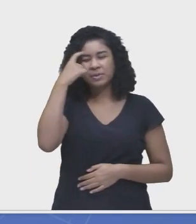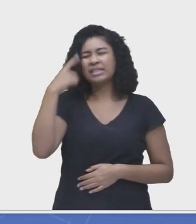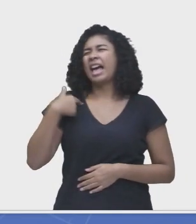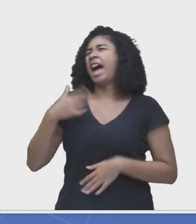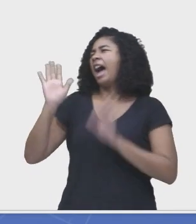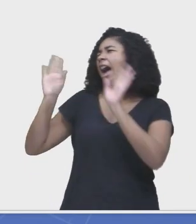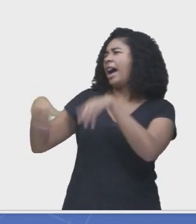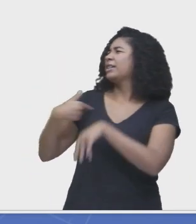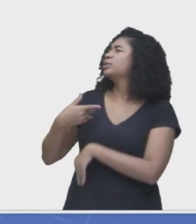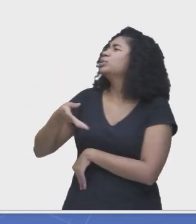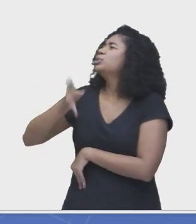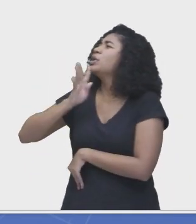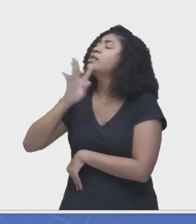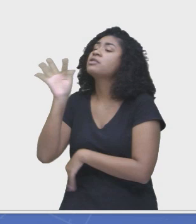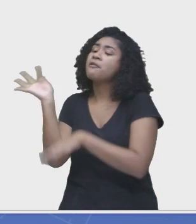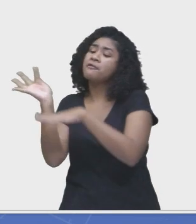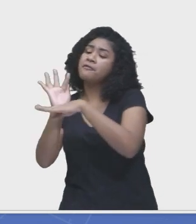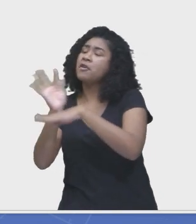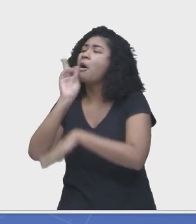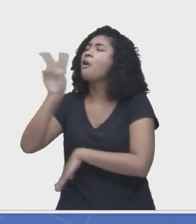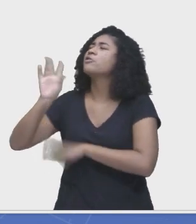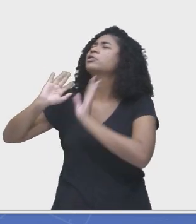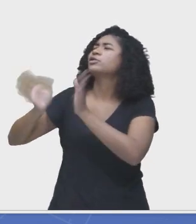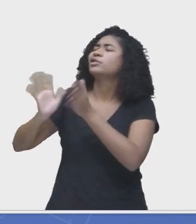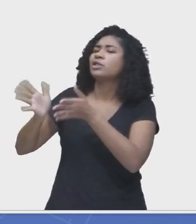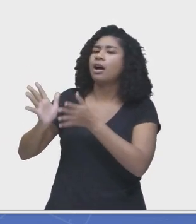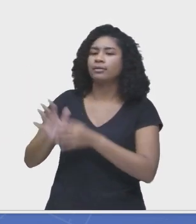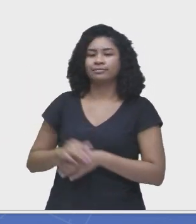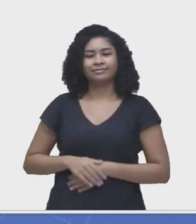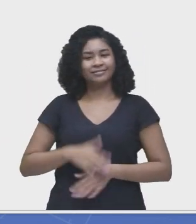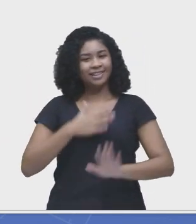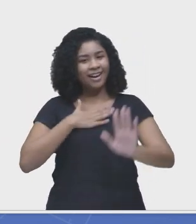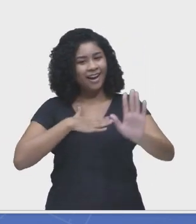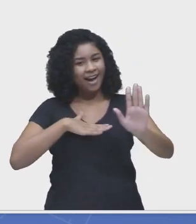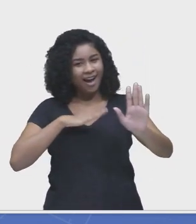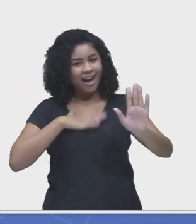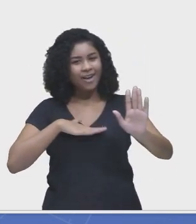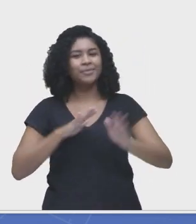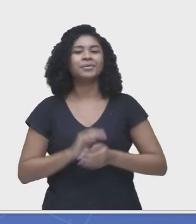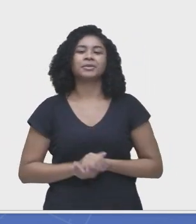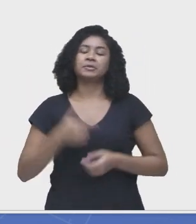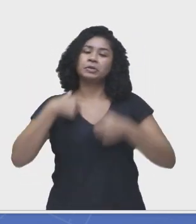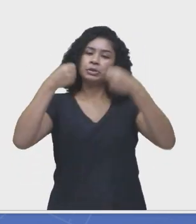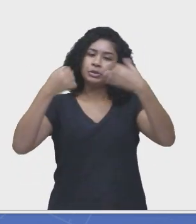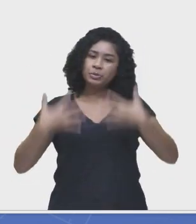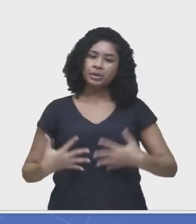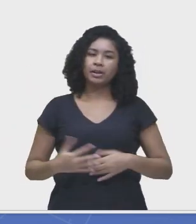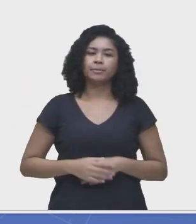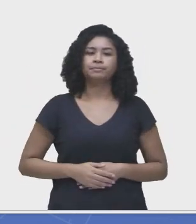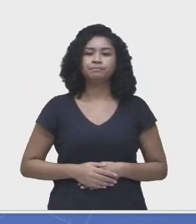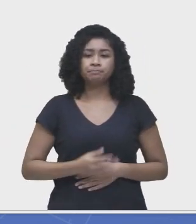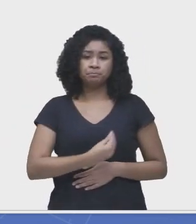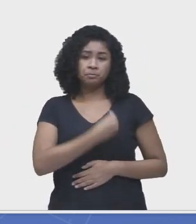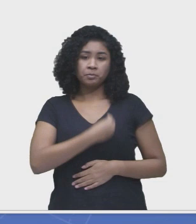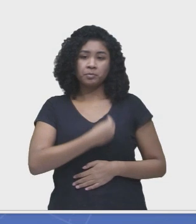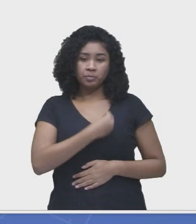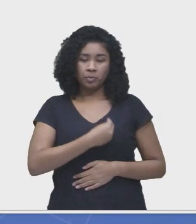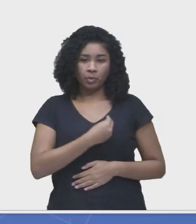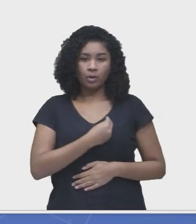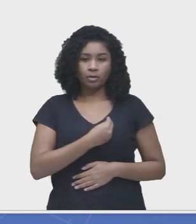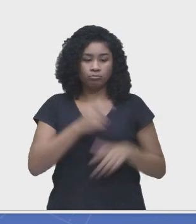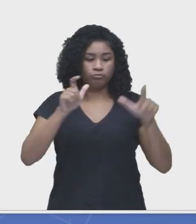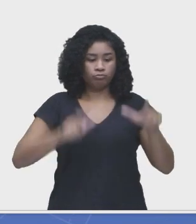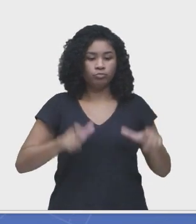Olha só. Os persas viveram onde hoje é o Irã. O império começou quando o